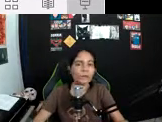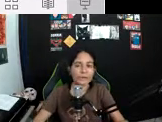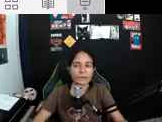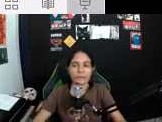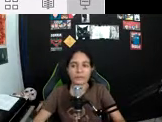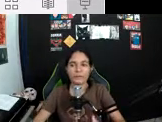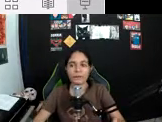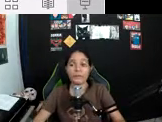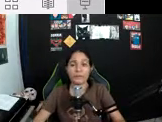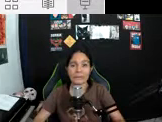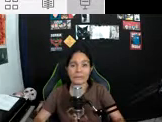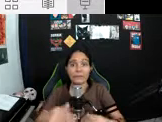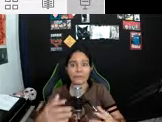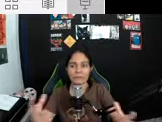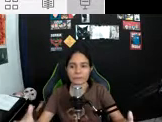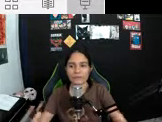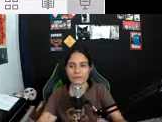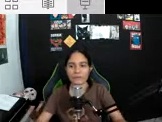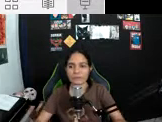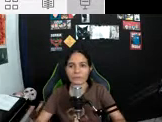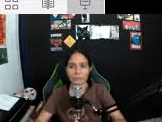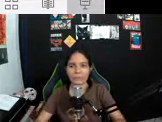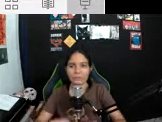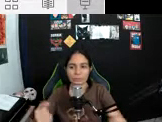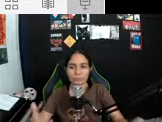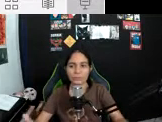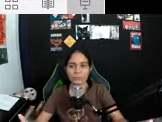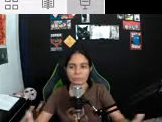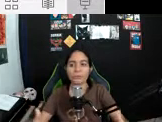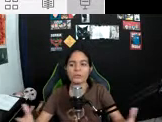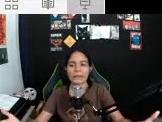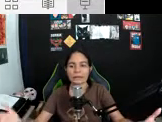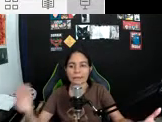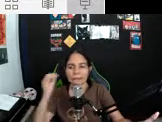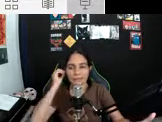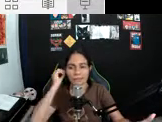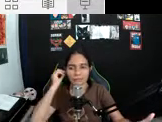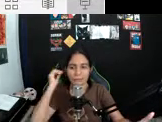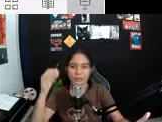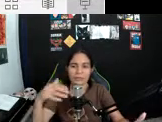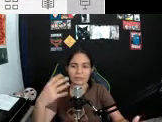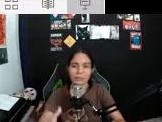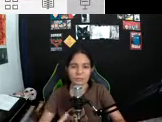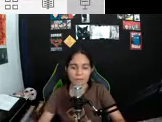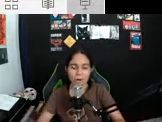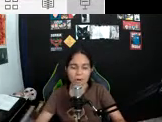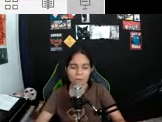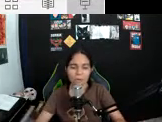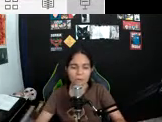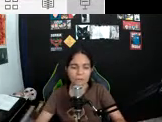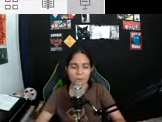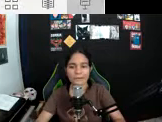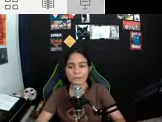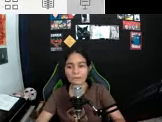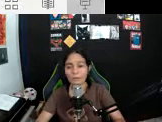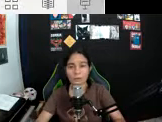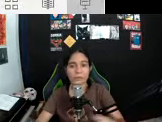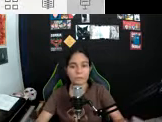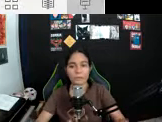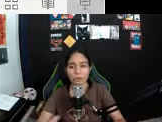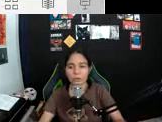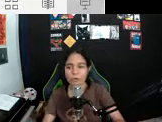sendo tão ofensivo, às vezes até mais ofensivo do que, por exemplo, um murro na cara. Às vezes uma